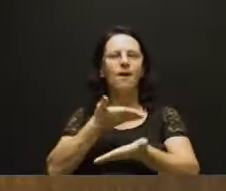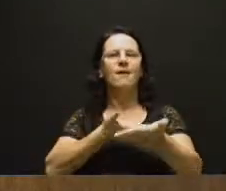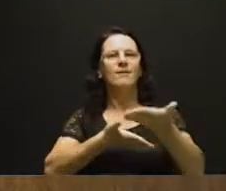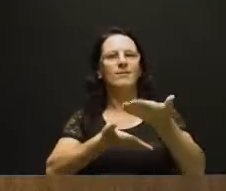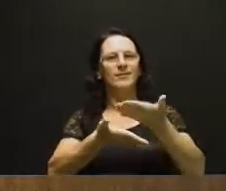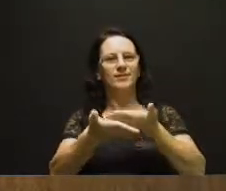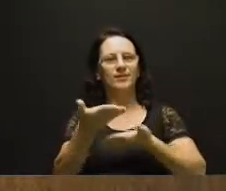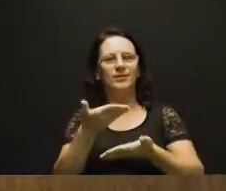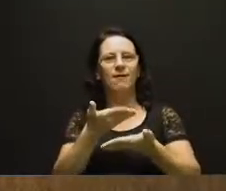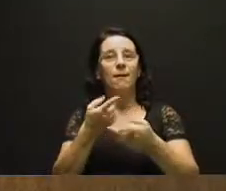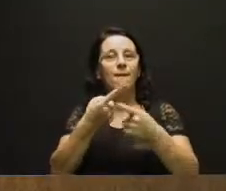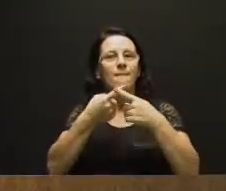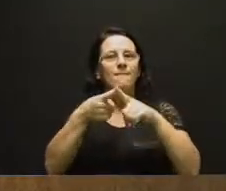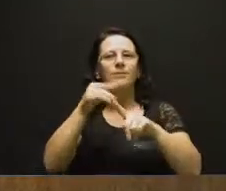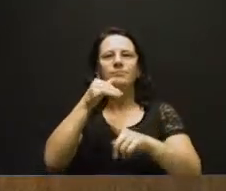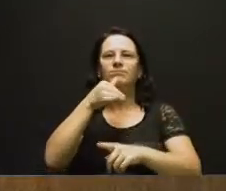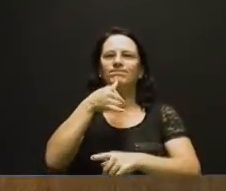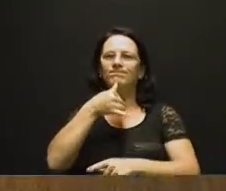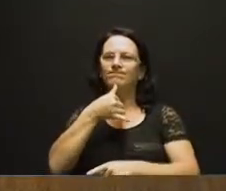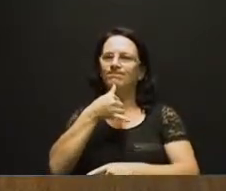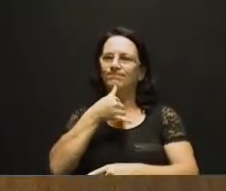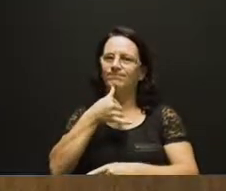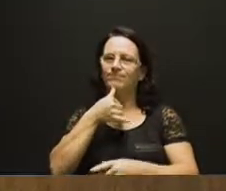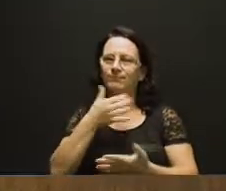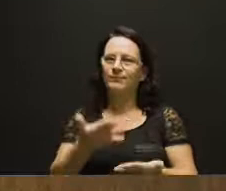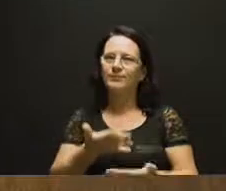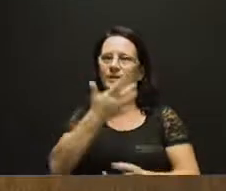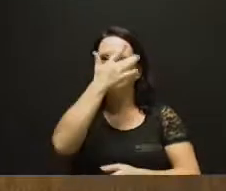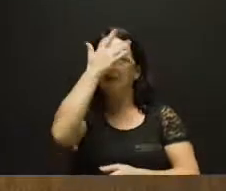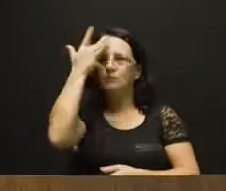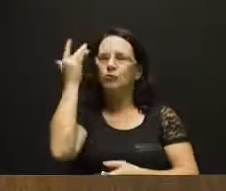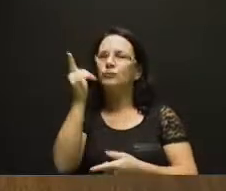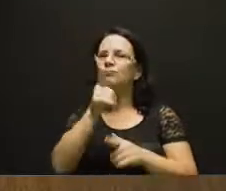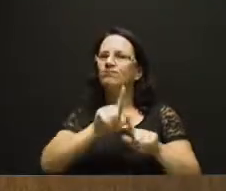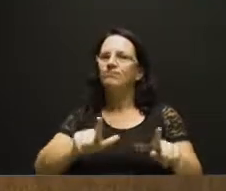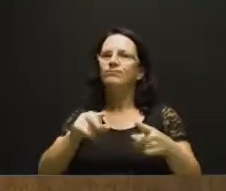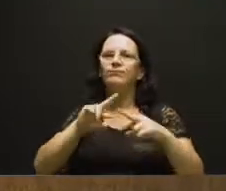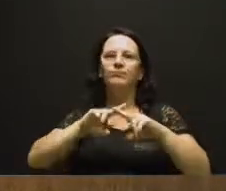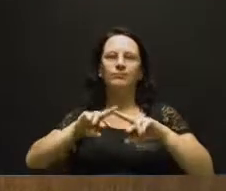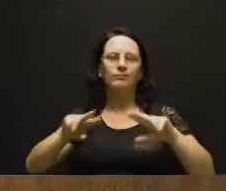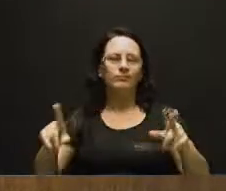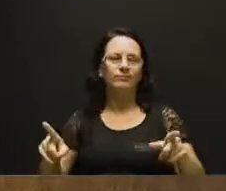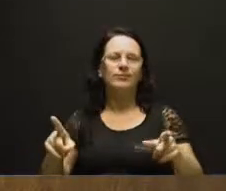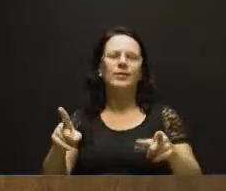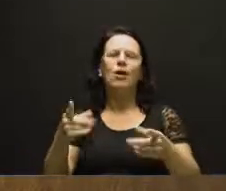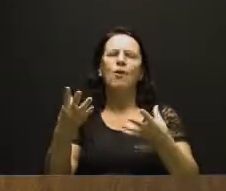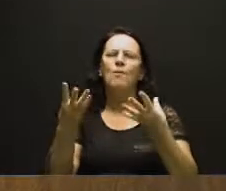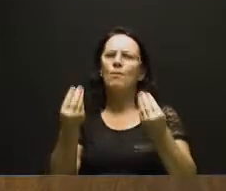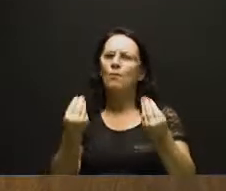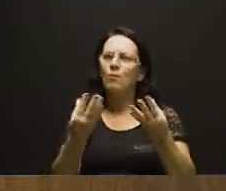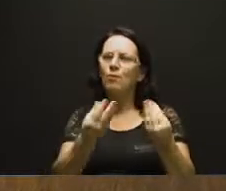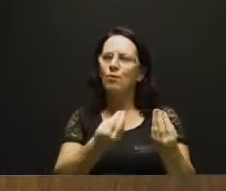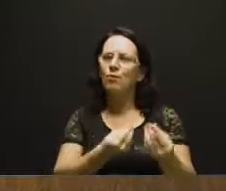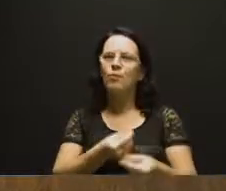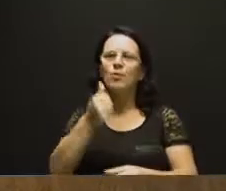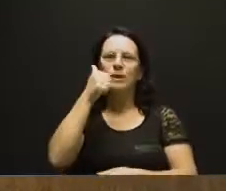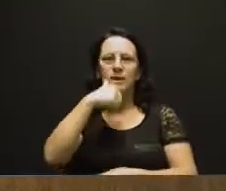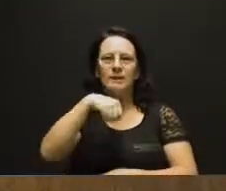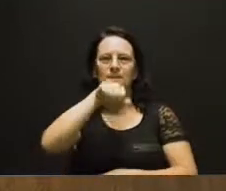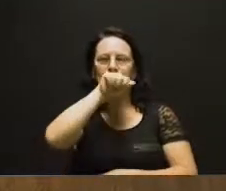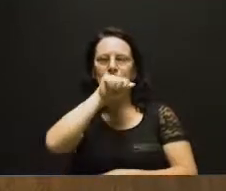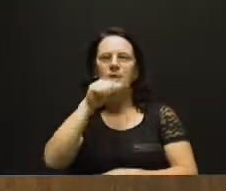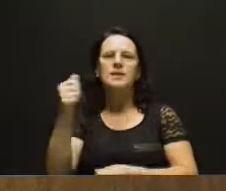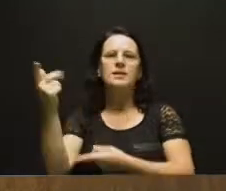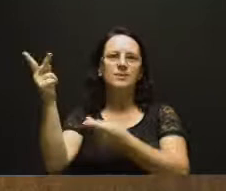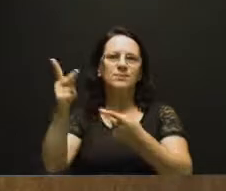mas infelizmente a realidade dessas pessoas a outra é incalculável quantas mães aqui presentes